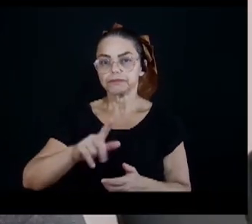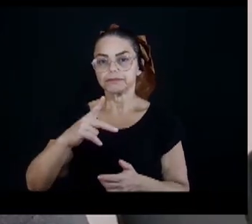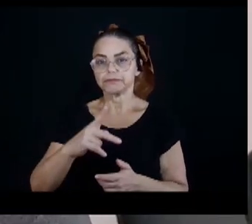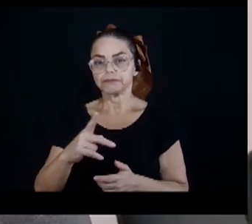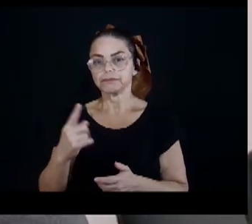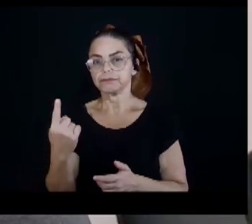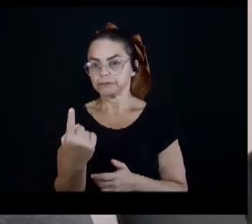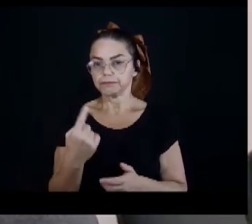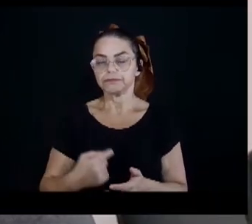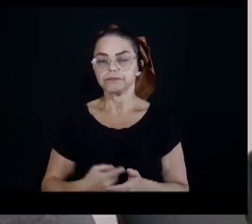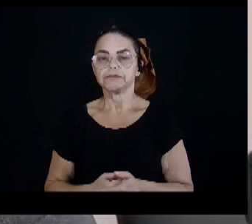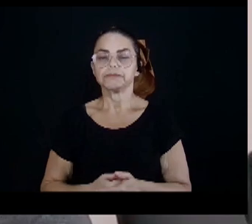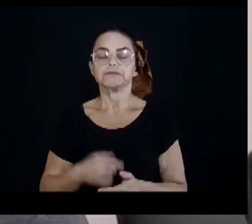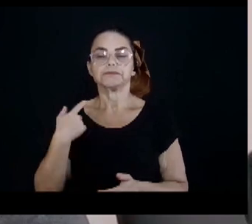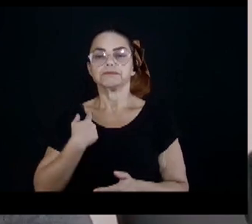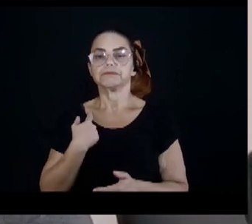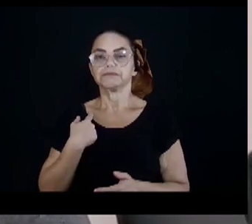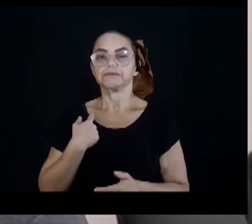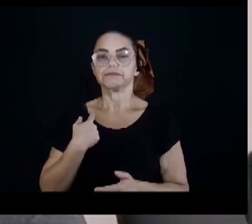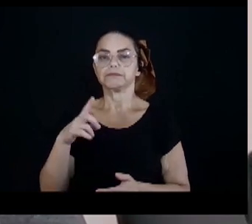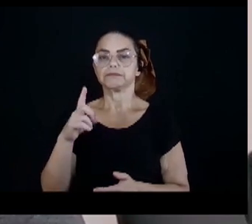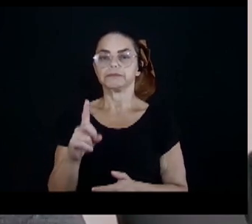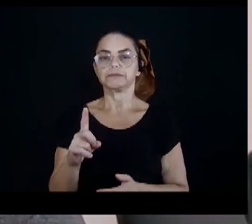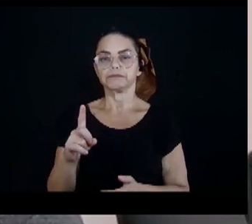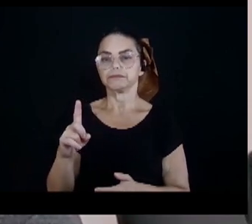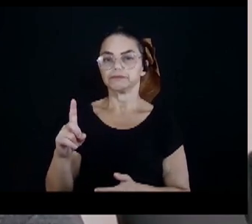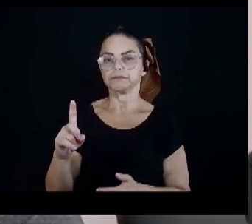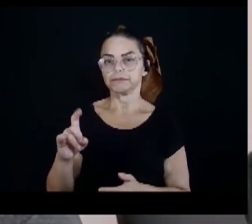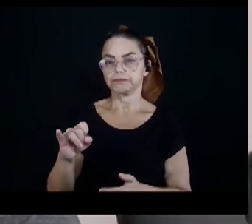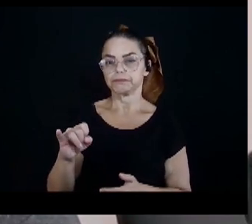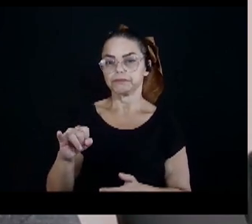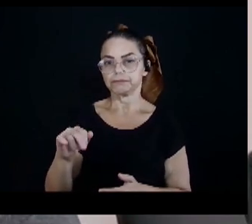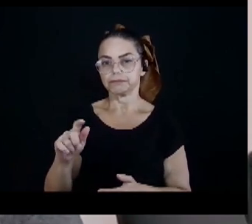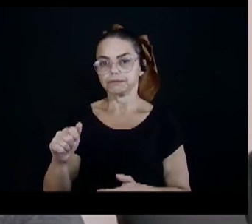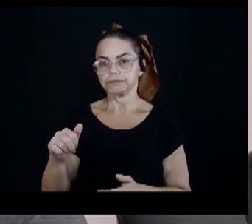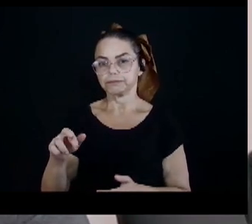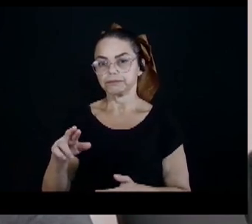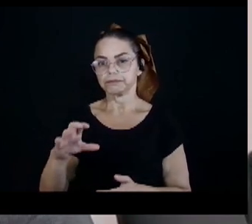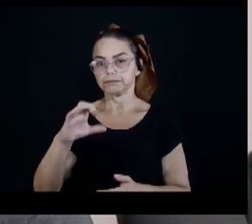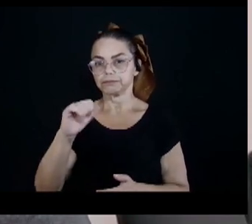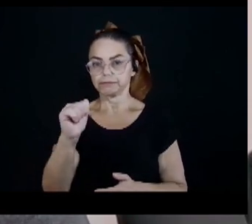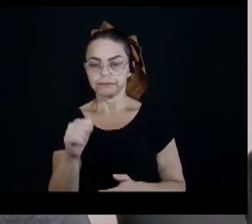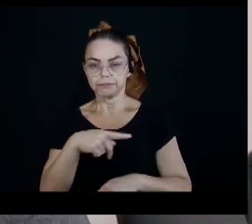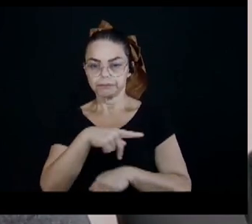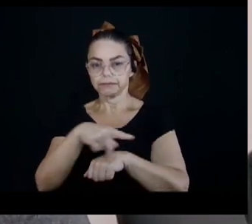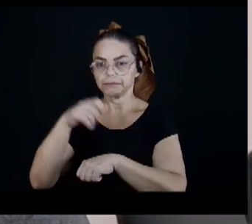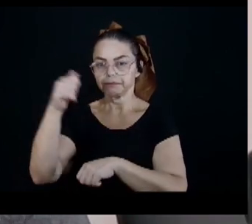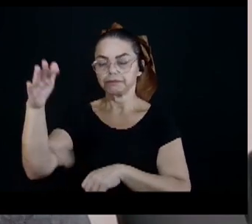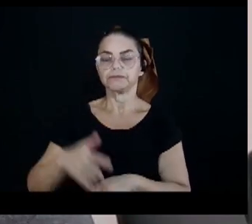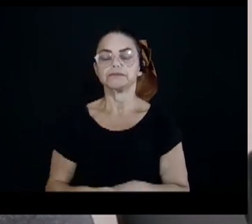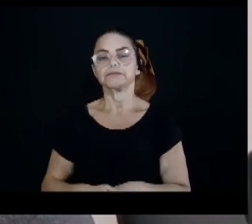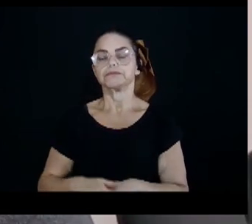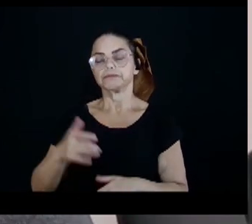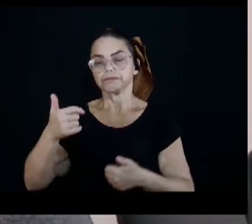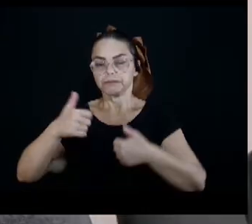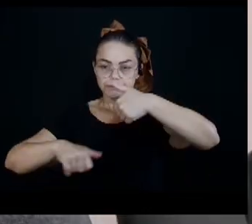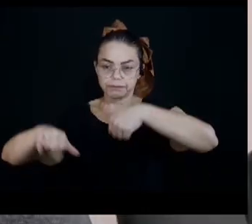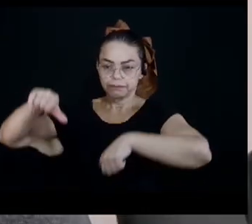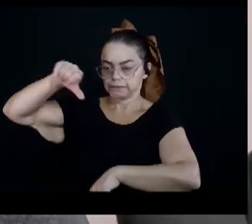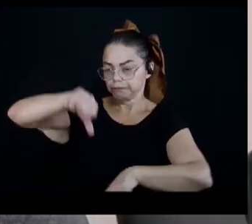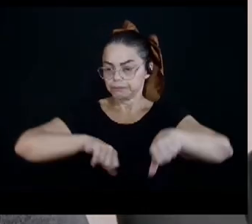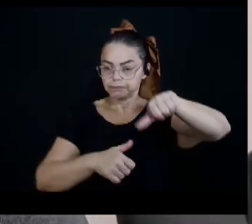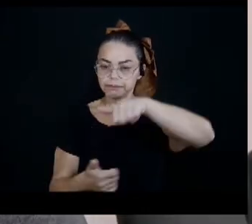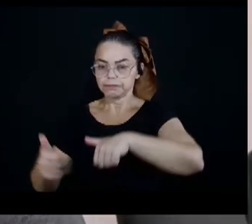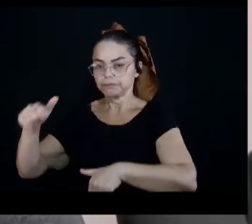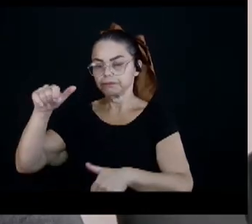são da Dinamarca, né, da Novo Disker, acho que é o nome do laboratório. Eles alteraram o PIB da Dinamarca em